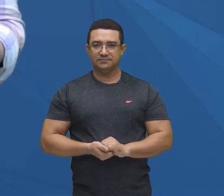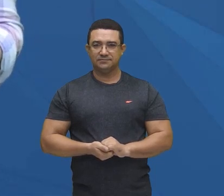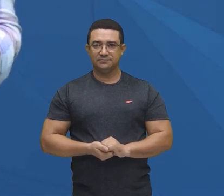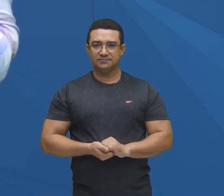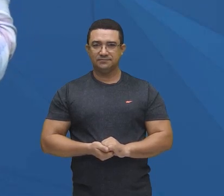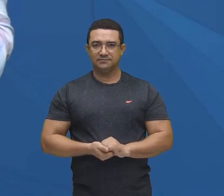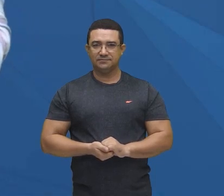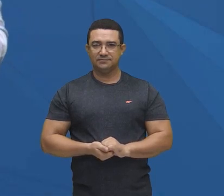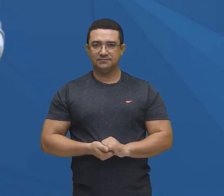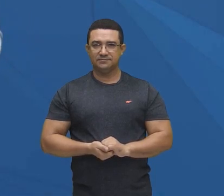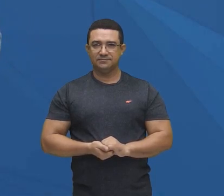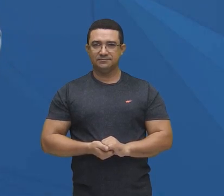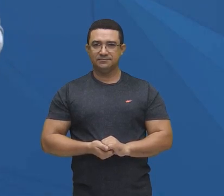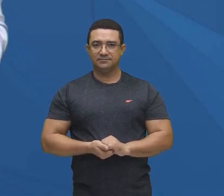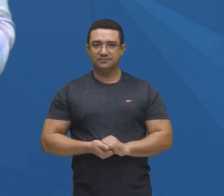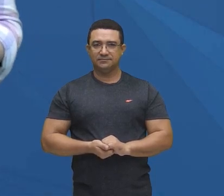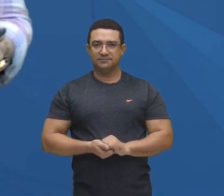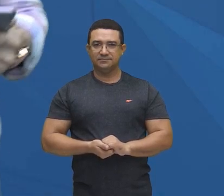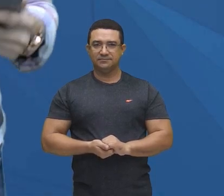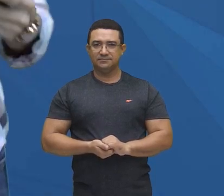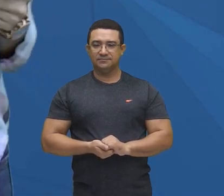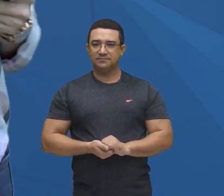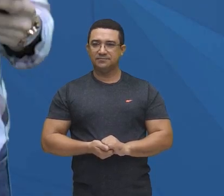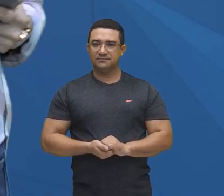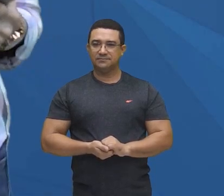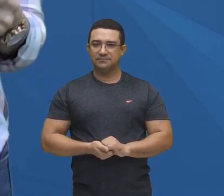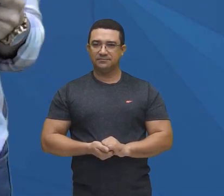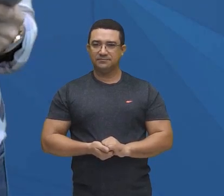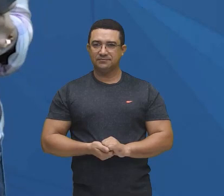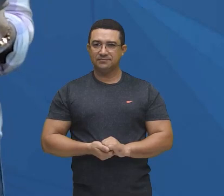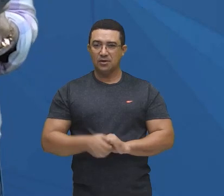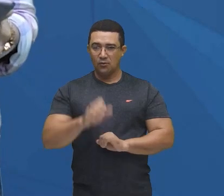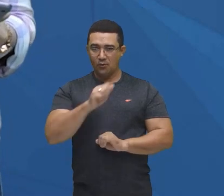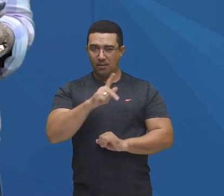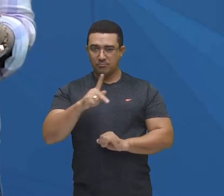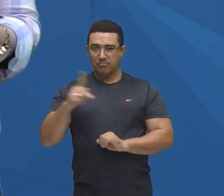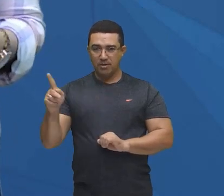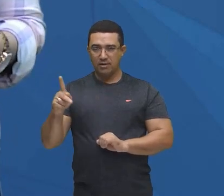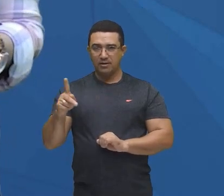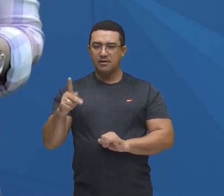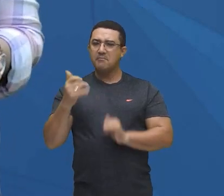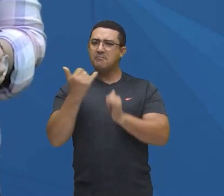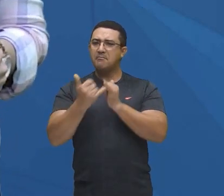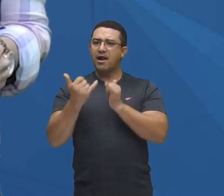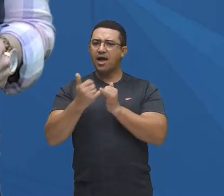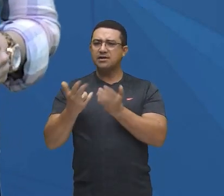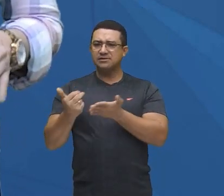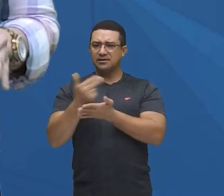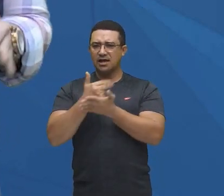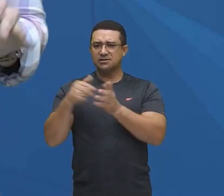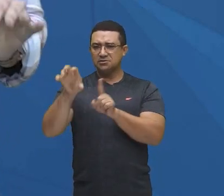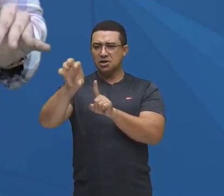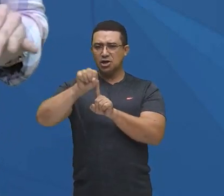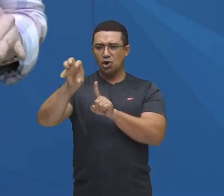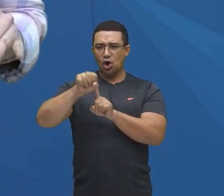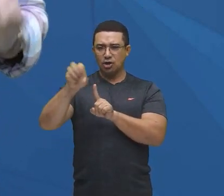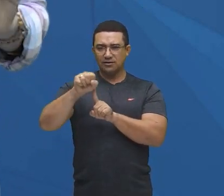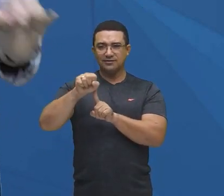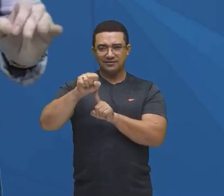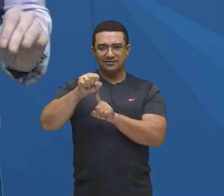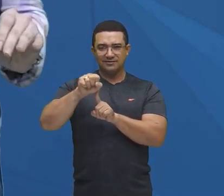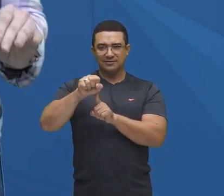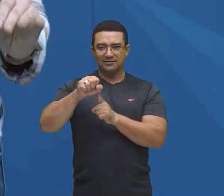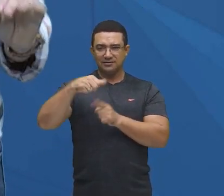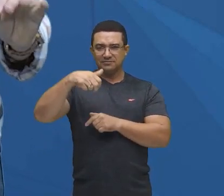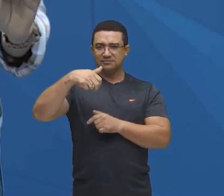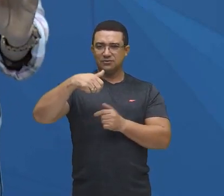aplicativo, não estou dando a resposta do nosso gabarito. Nossa competição aqui, o nosso quiz, só no finalzinho, tá bom? Qual a rede social que